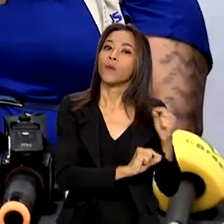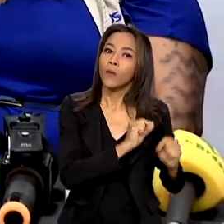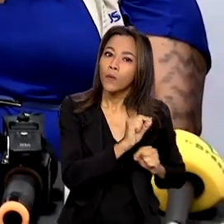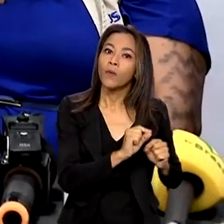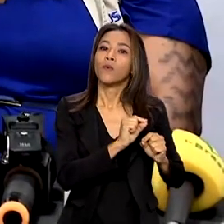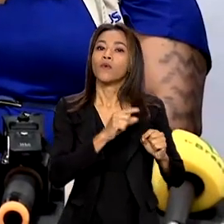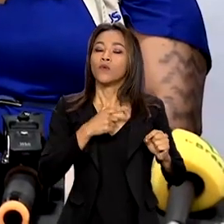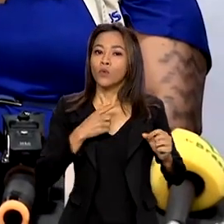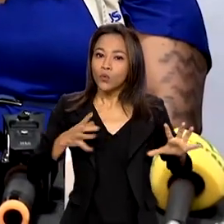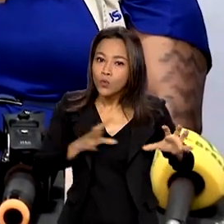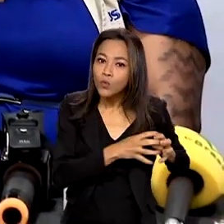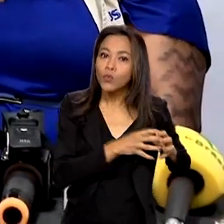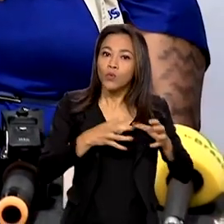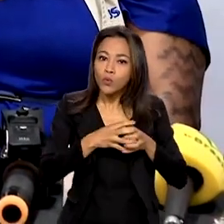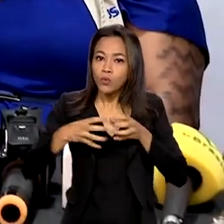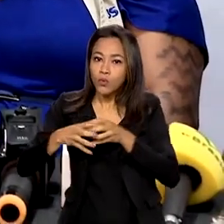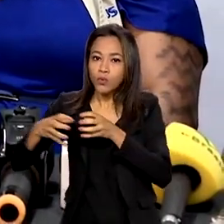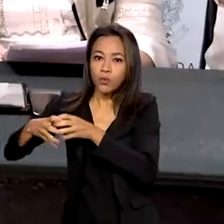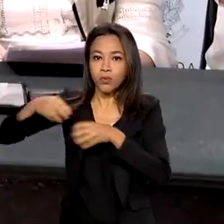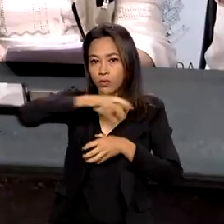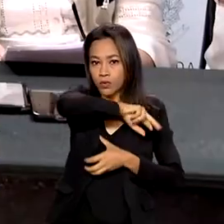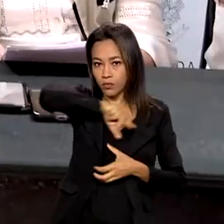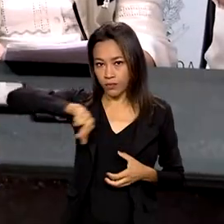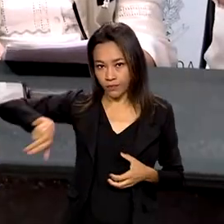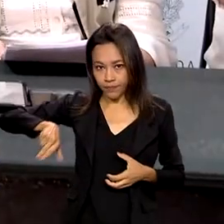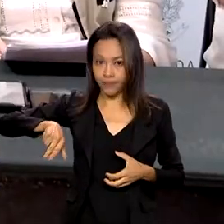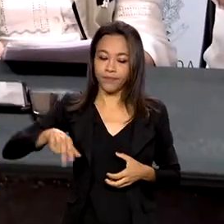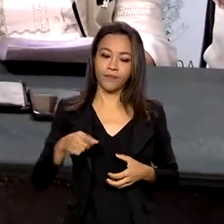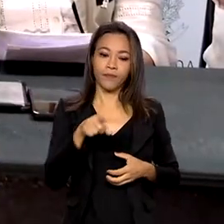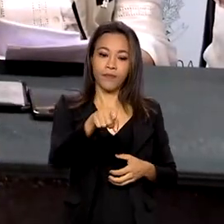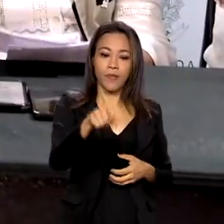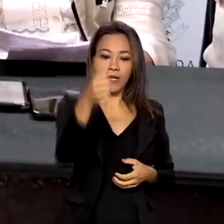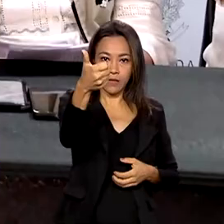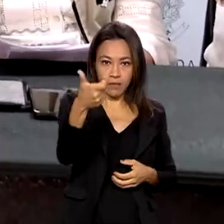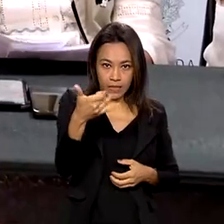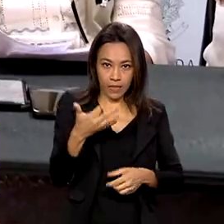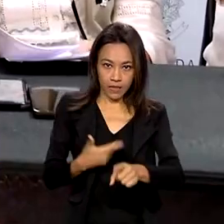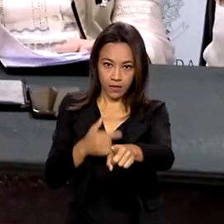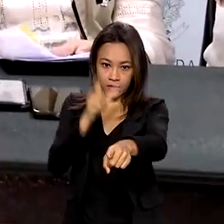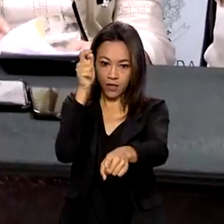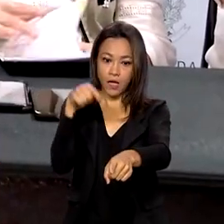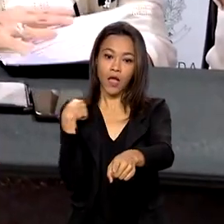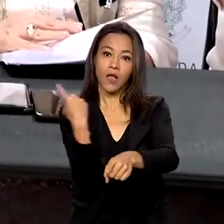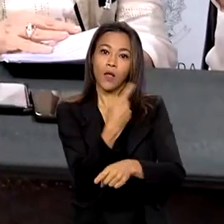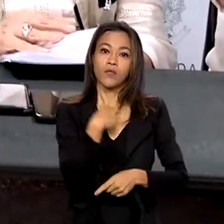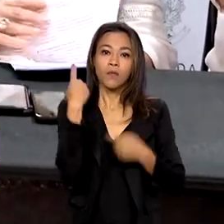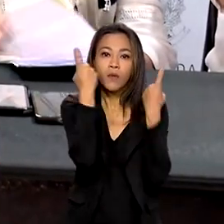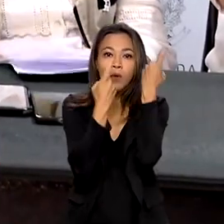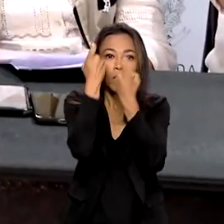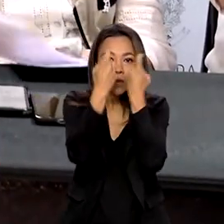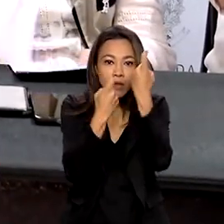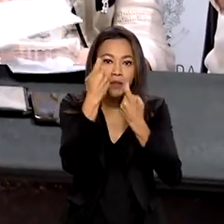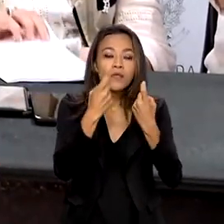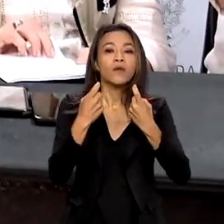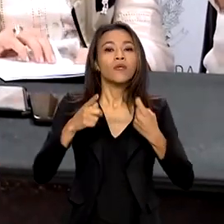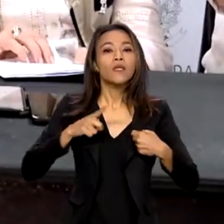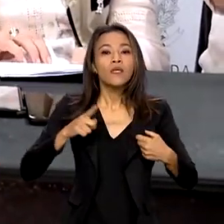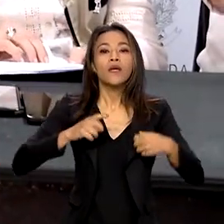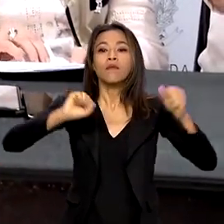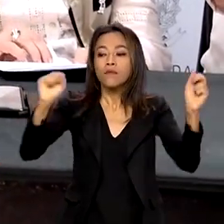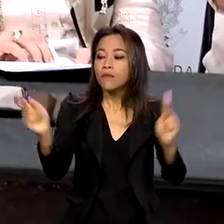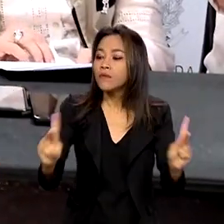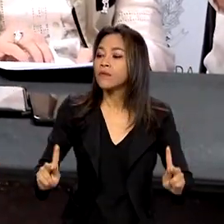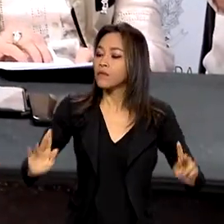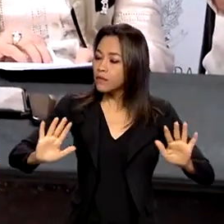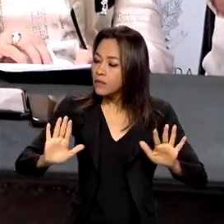ações integradas de todos esses segmentos. A nossa preocupação é que tudo aconteça da forma mais pacífica possível.